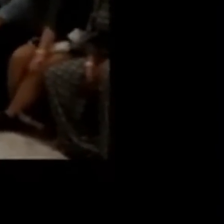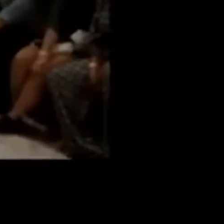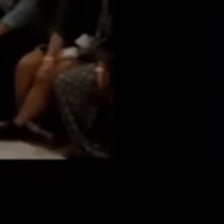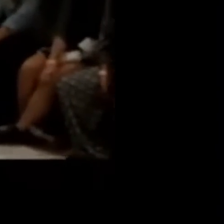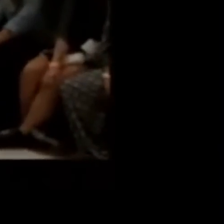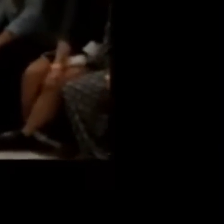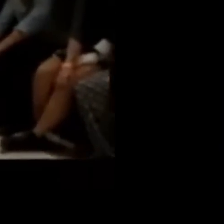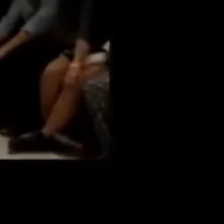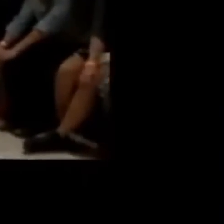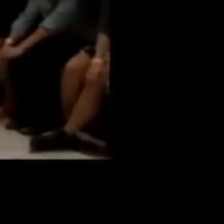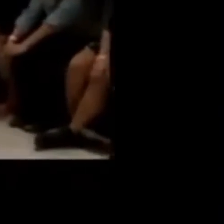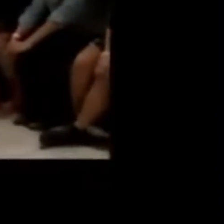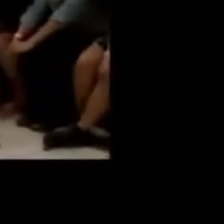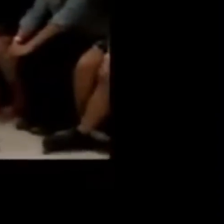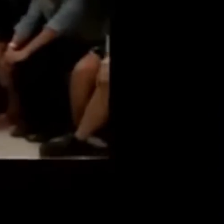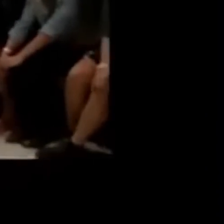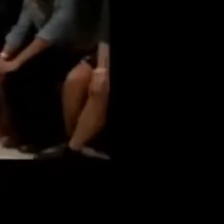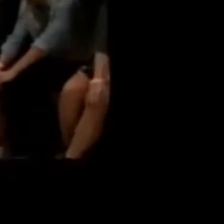abandonado.